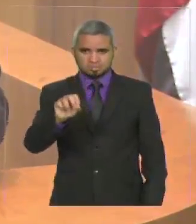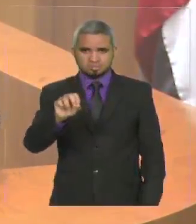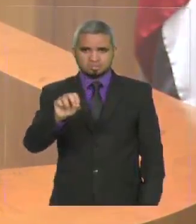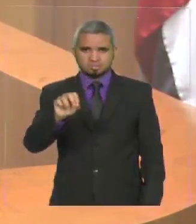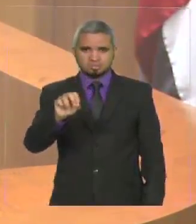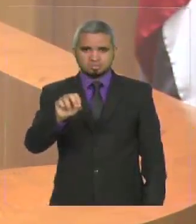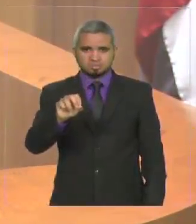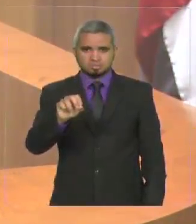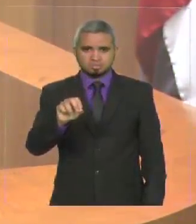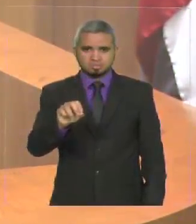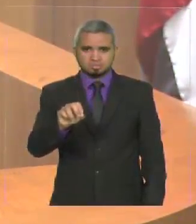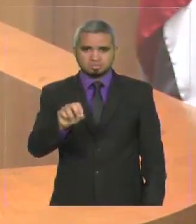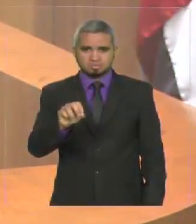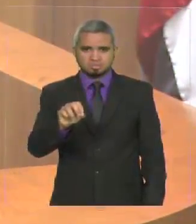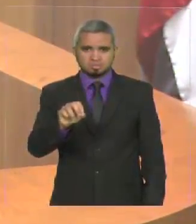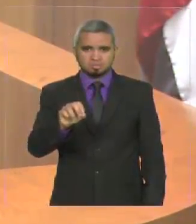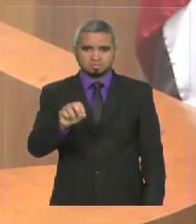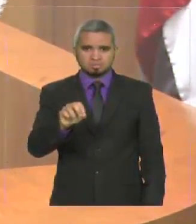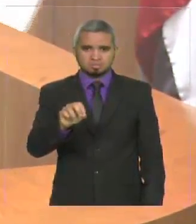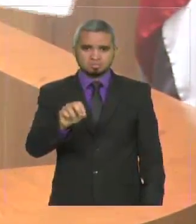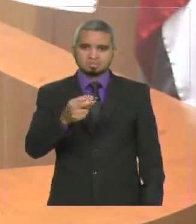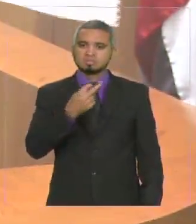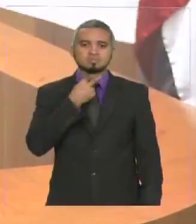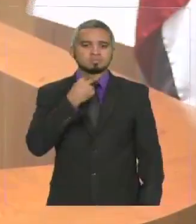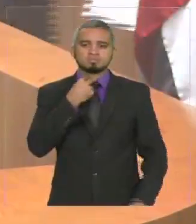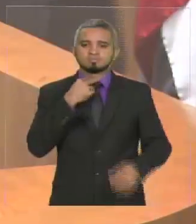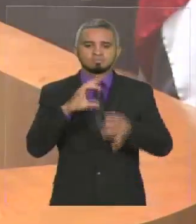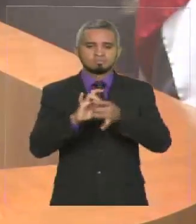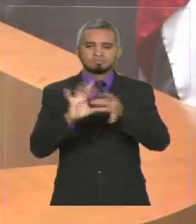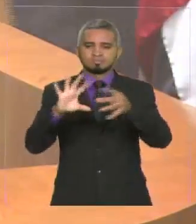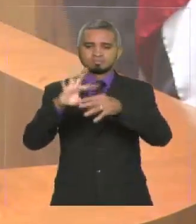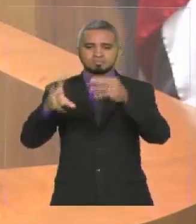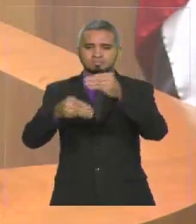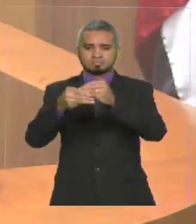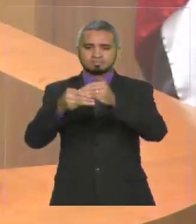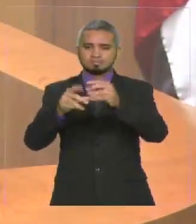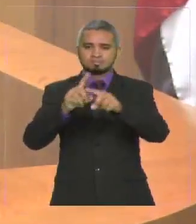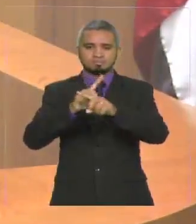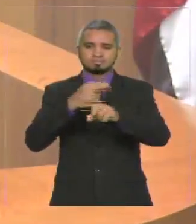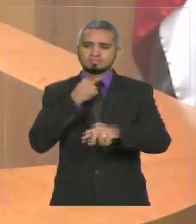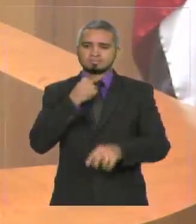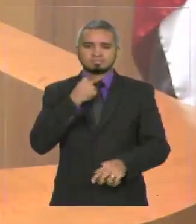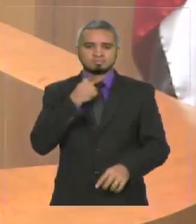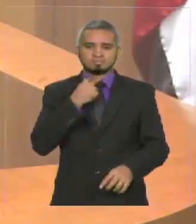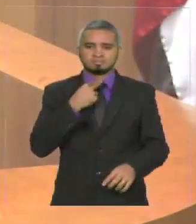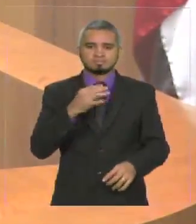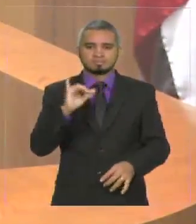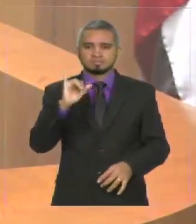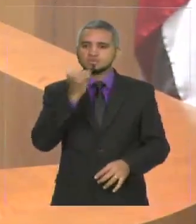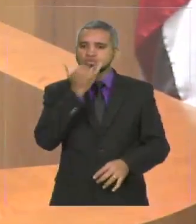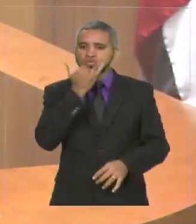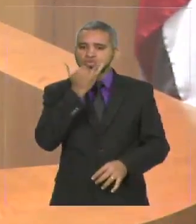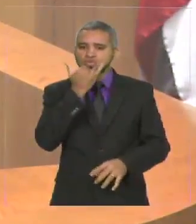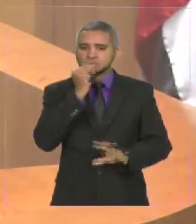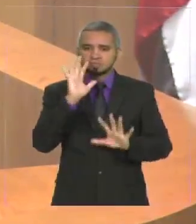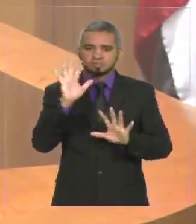Estou só encaminhando, deputado Eduardo, não é possível. Infelizmente, não poderia mais. Não tem a parte. Pensei que estivesse discutindo, senhor